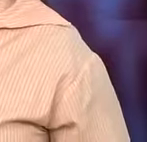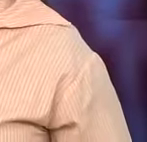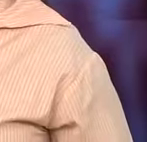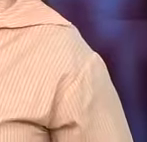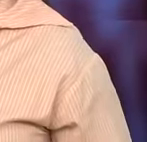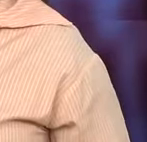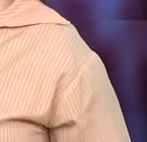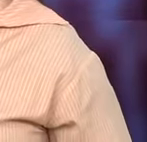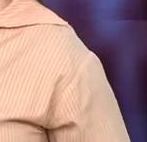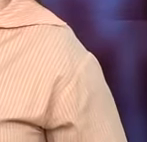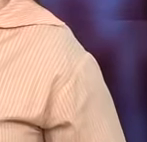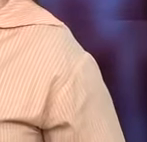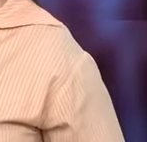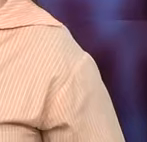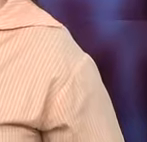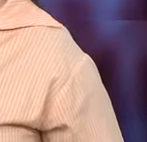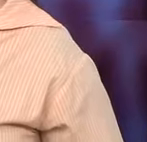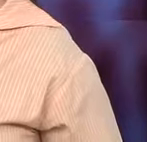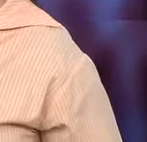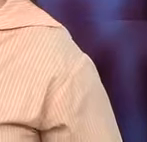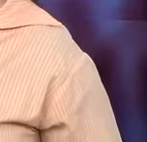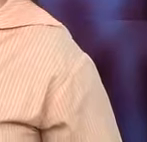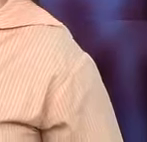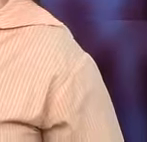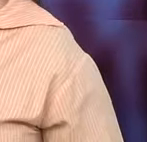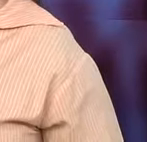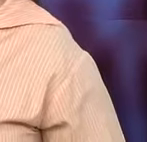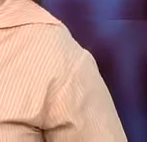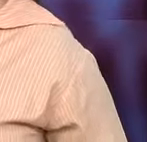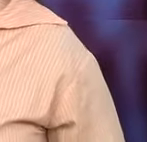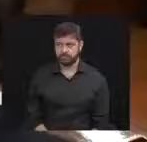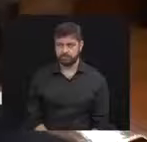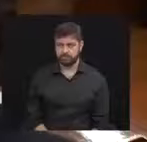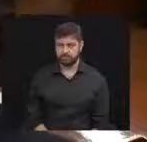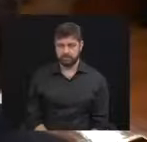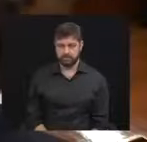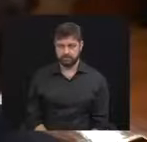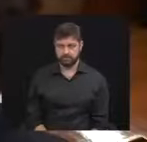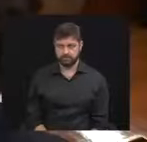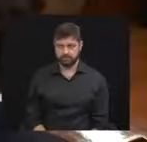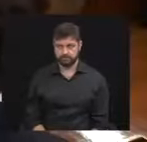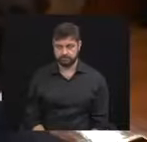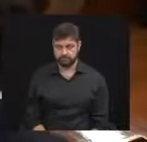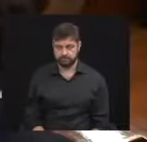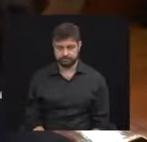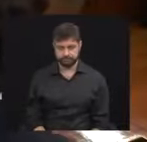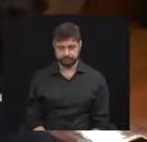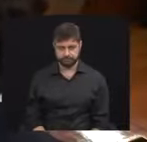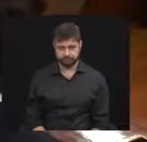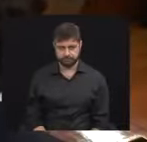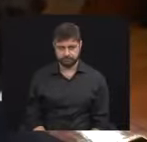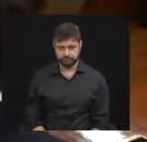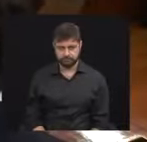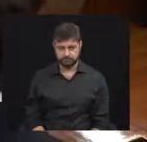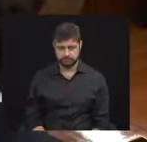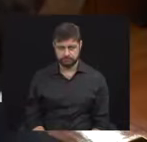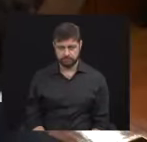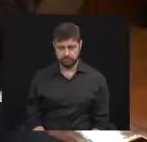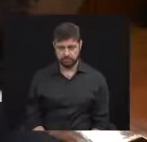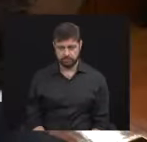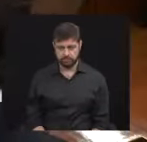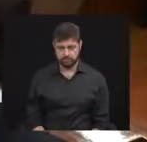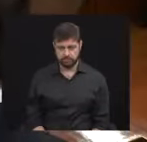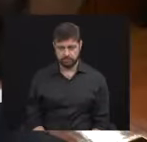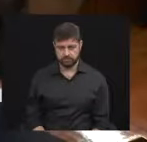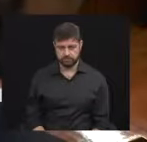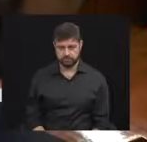Jonas Donizete, já no final da posse, anunciou também um novo líder de governo. Marcos Bernardelli, vereador do PSDB, vai ser o líder de